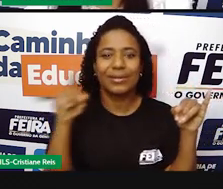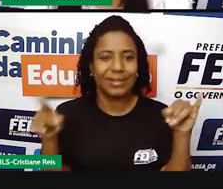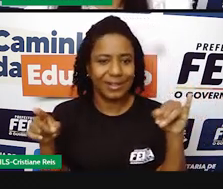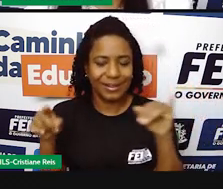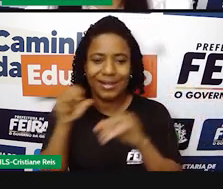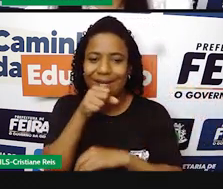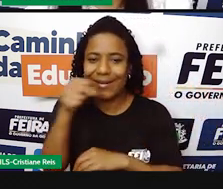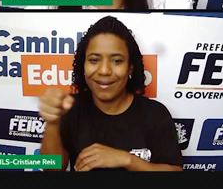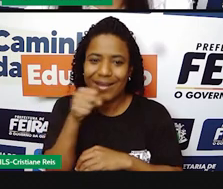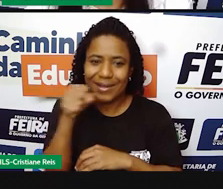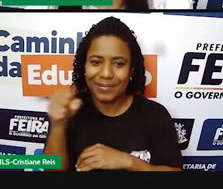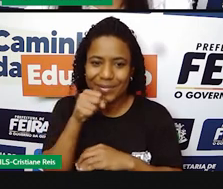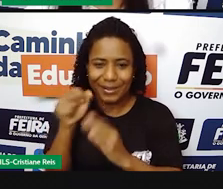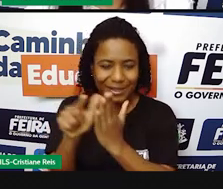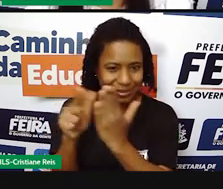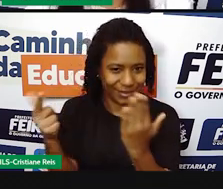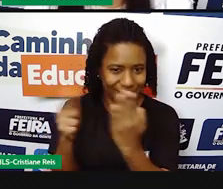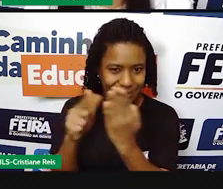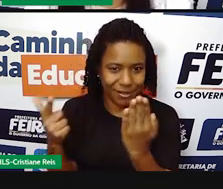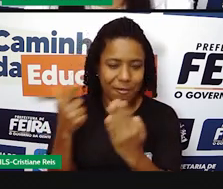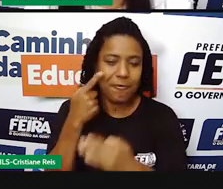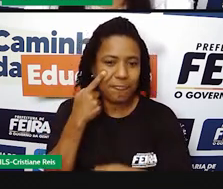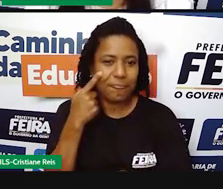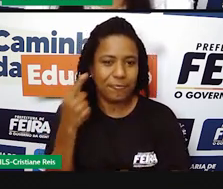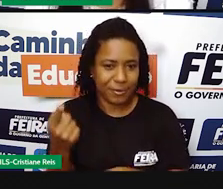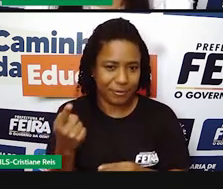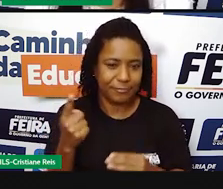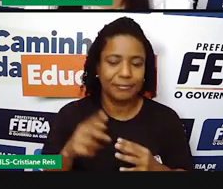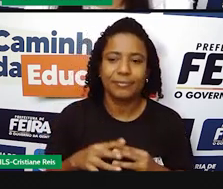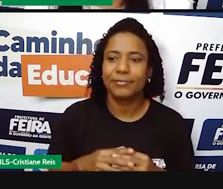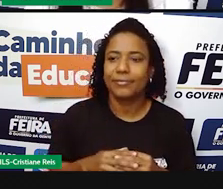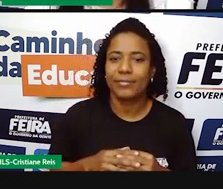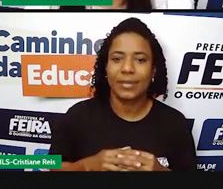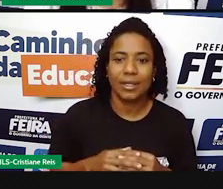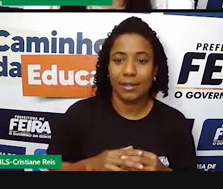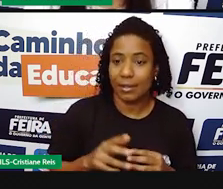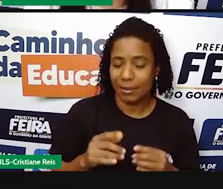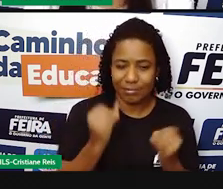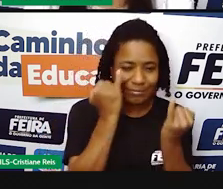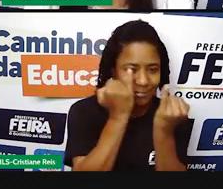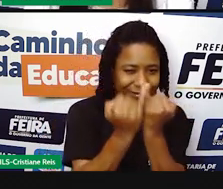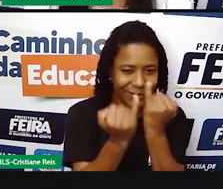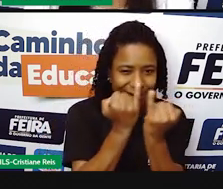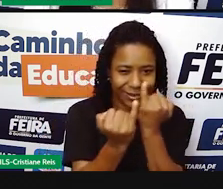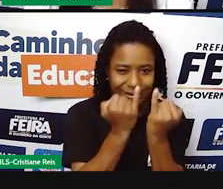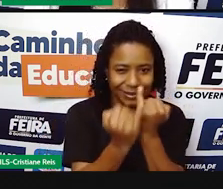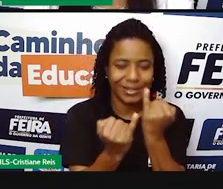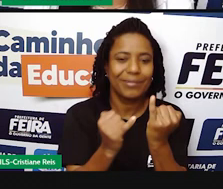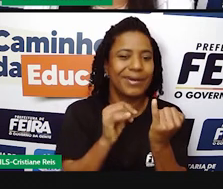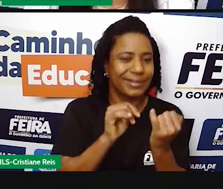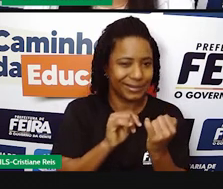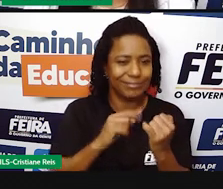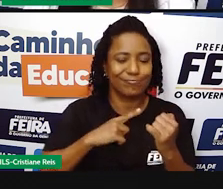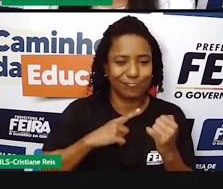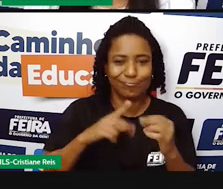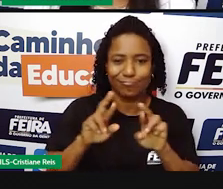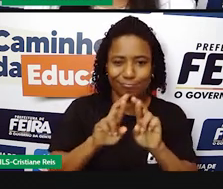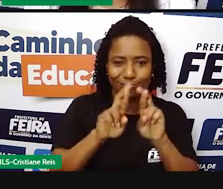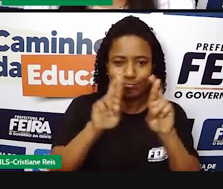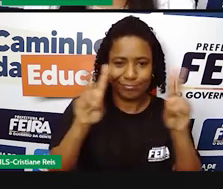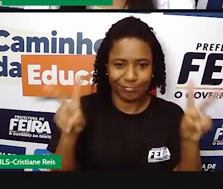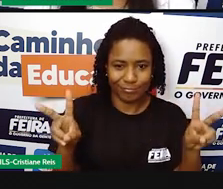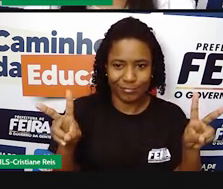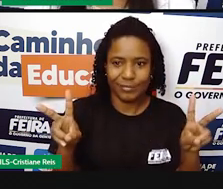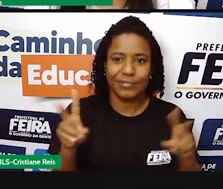gênero reportagem, observar que, apesar de parecidos, eles possuem, né, algumas diferenças. Então,